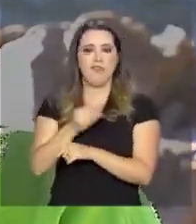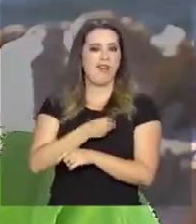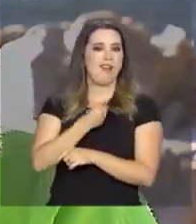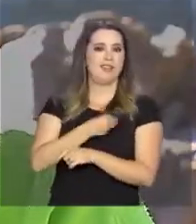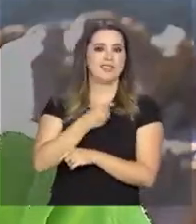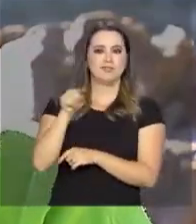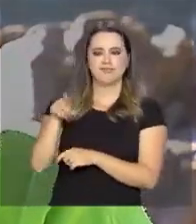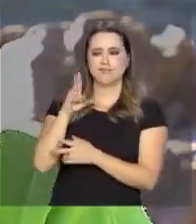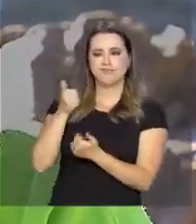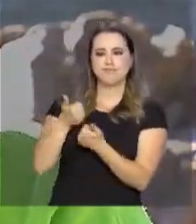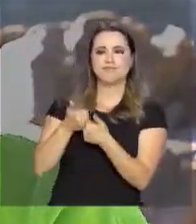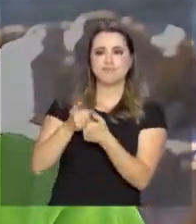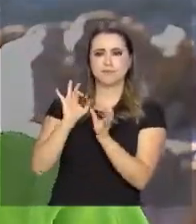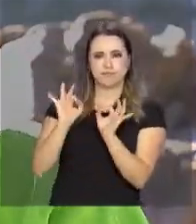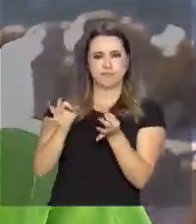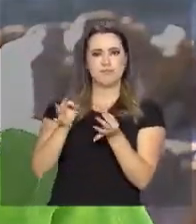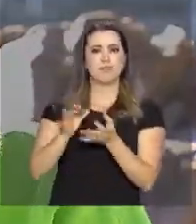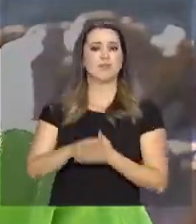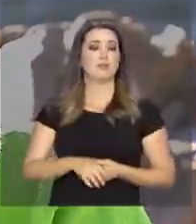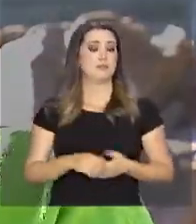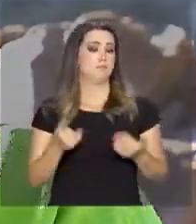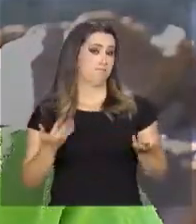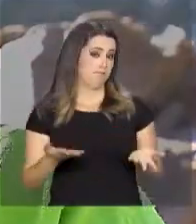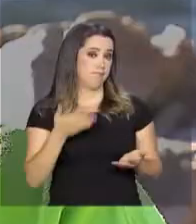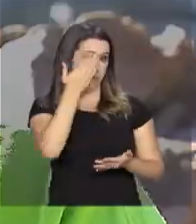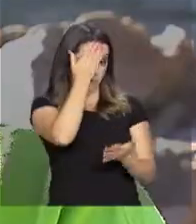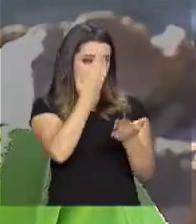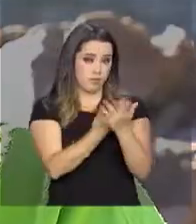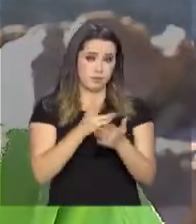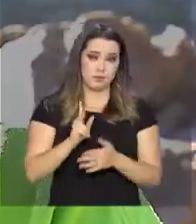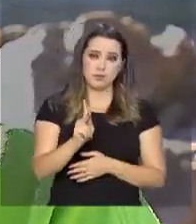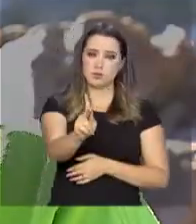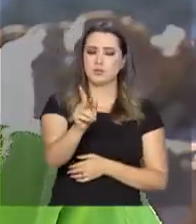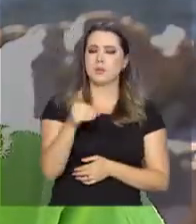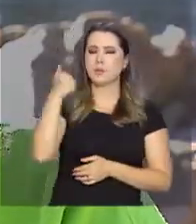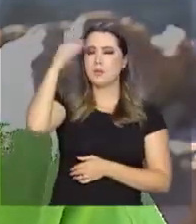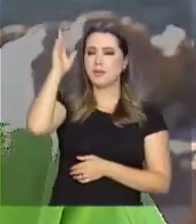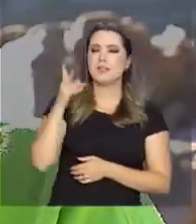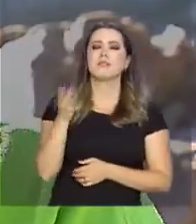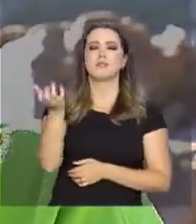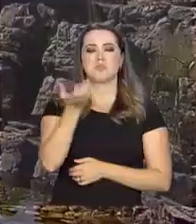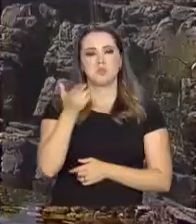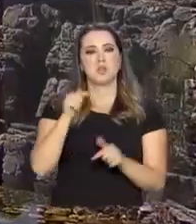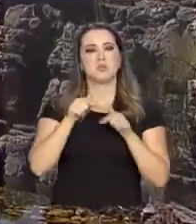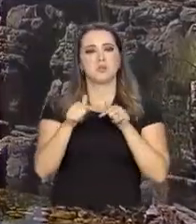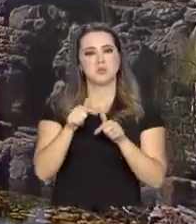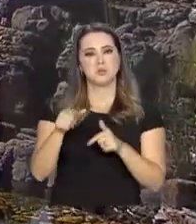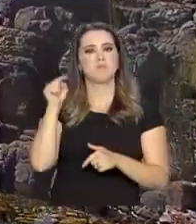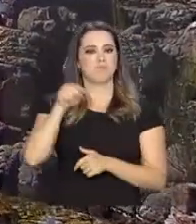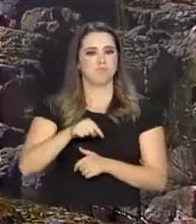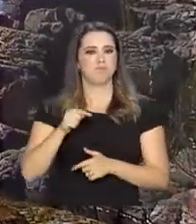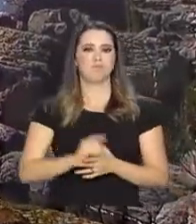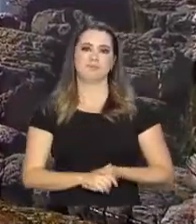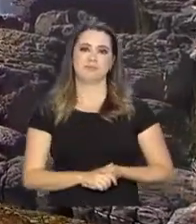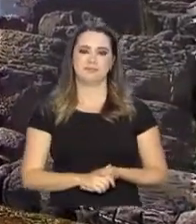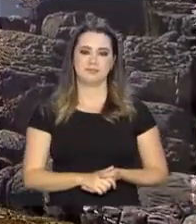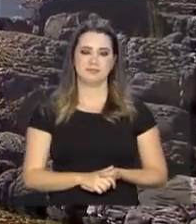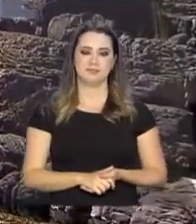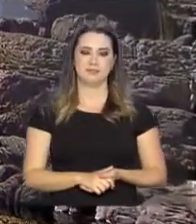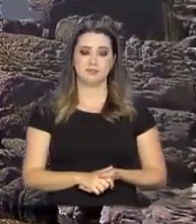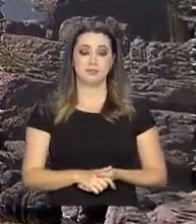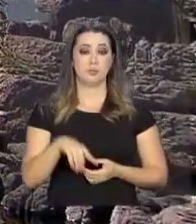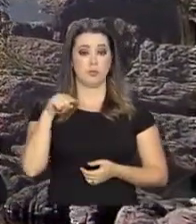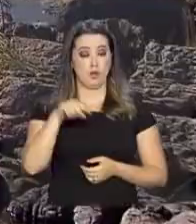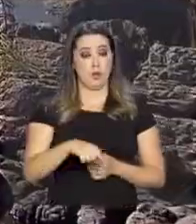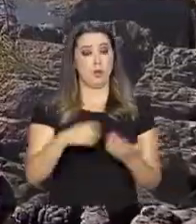na prática como funciona. E eu tenho certeza, cada dia que eu estou aqui, que é com isso mesmo que eu quero trabalhar. O Parque Nacional da Chapada dos